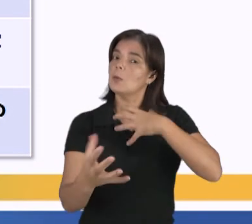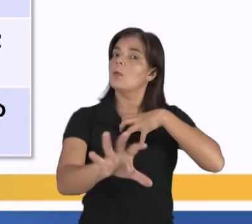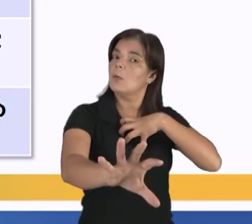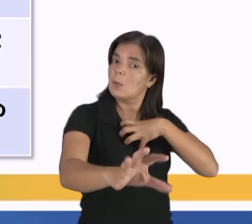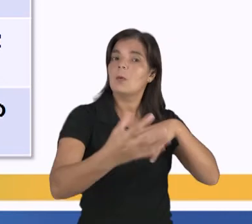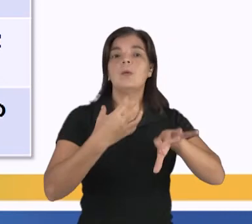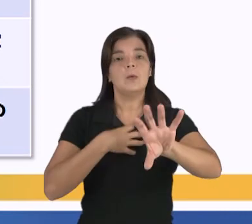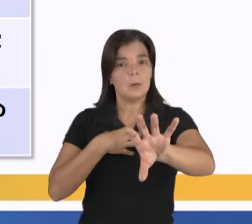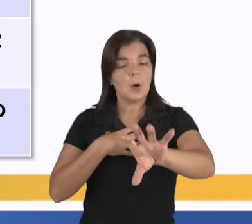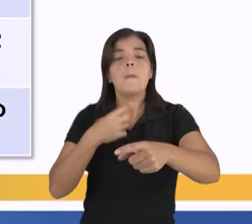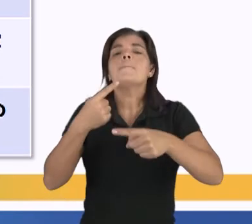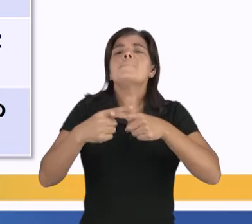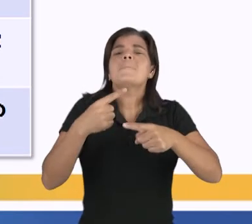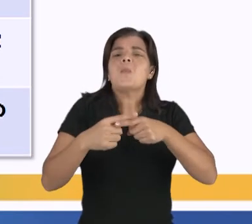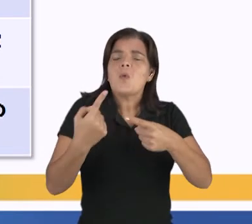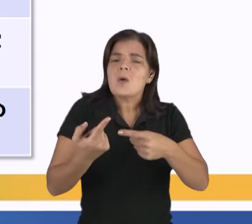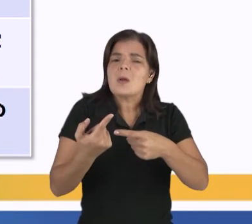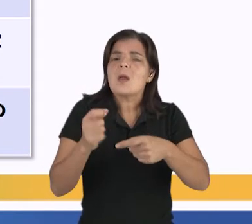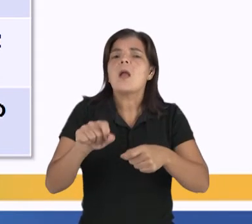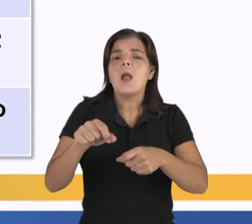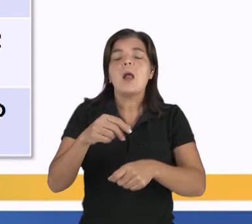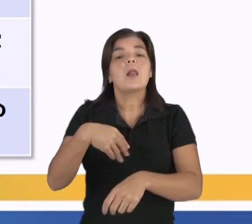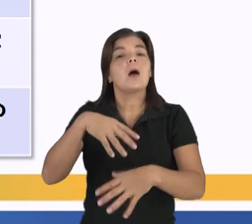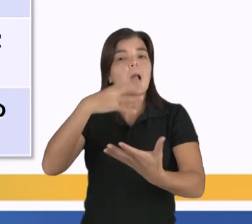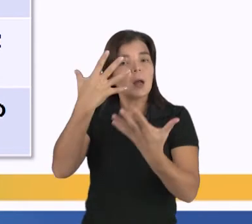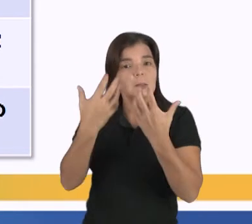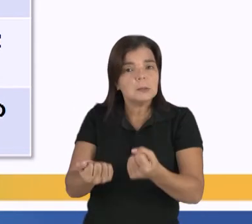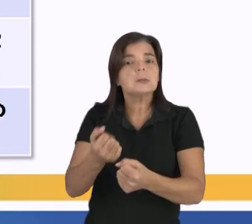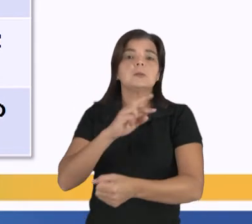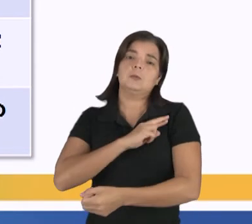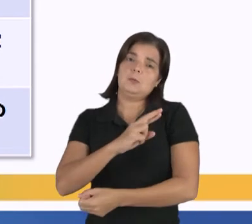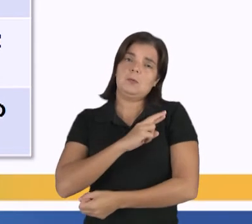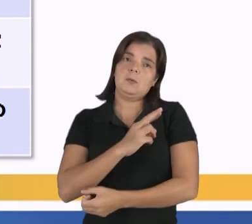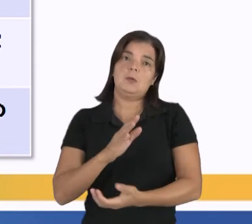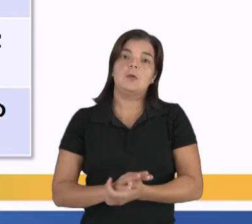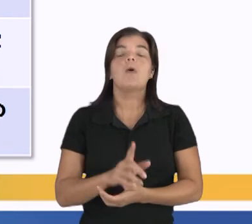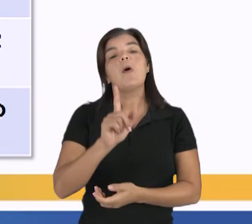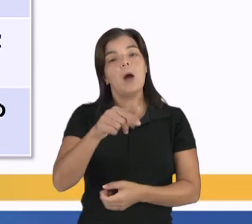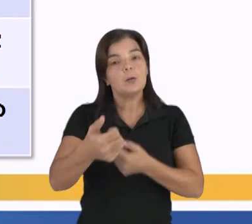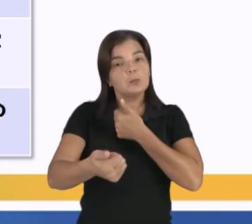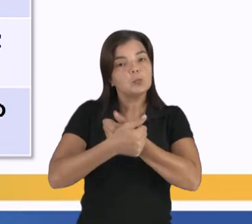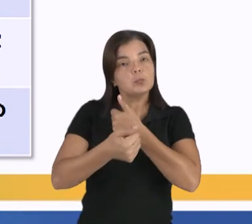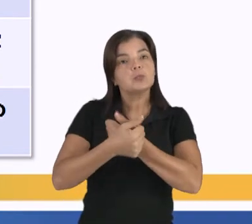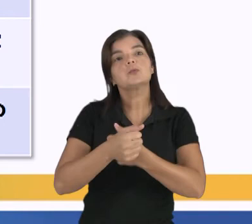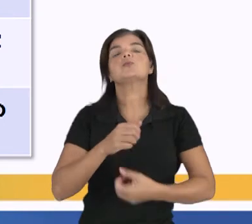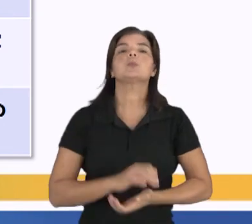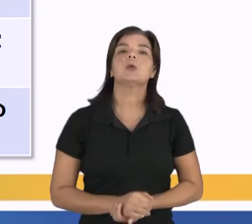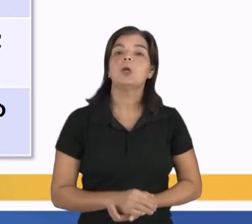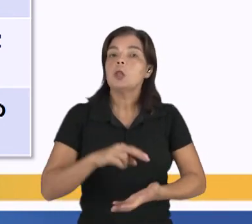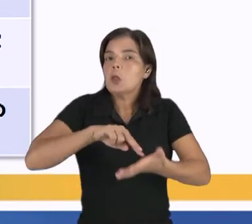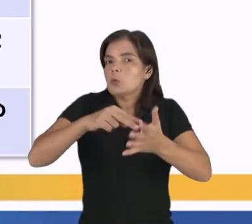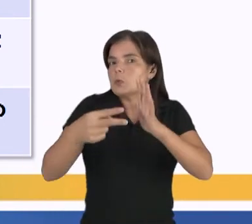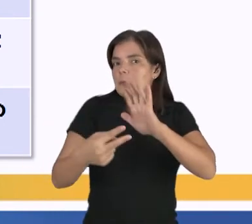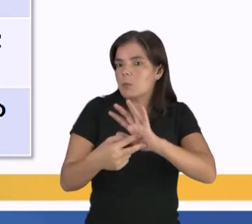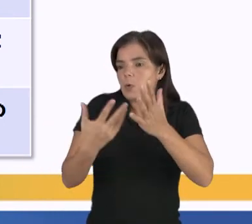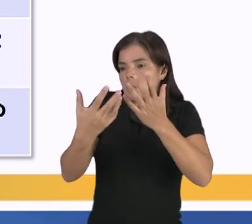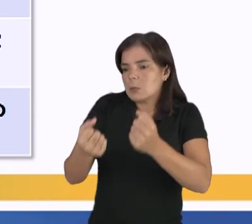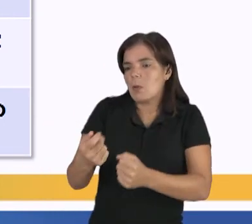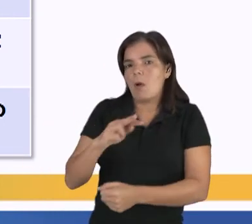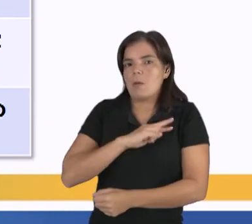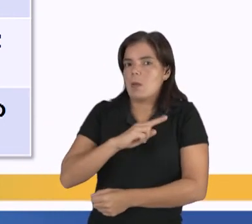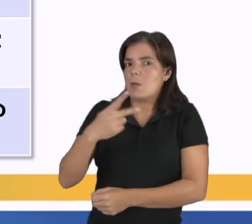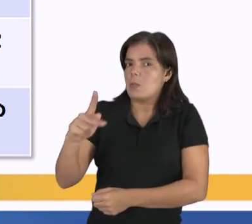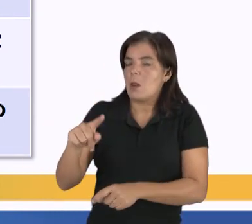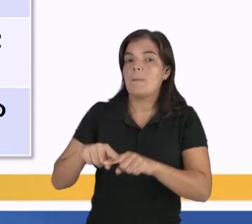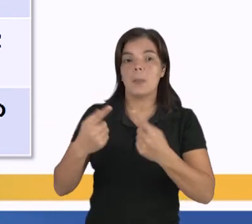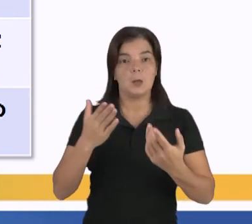pessoa para entender por que ela pratica aquele tipo de religião. E isso vai me aproximar dela. Não quer dizer que eu estou aceitando a religião dela, eu